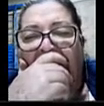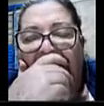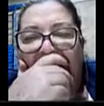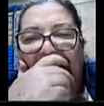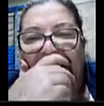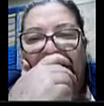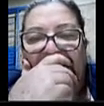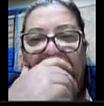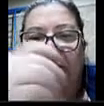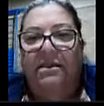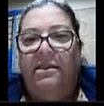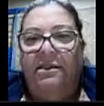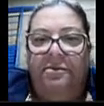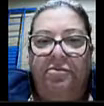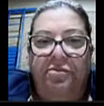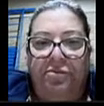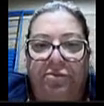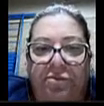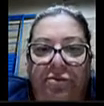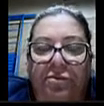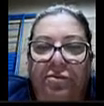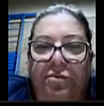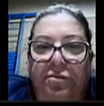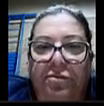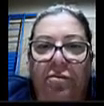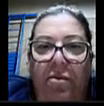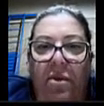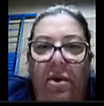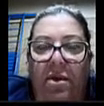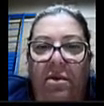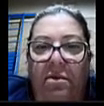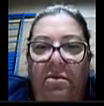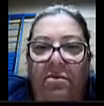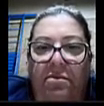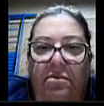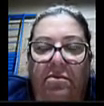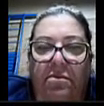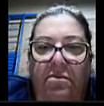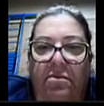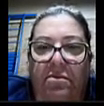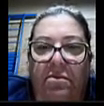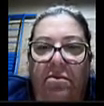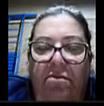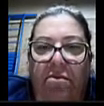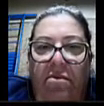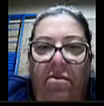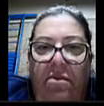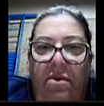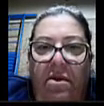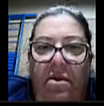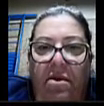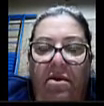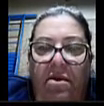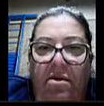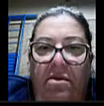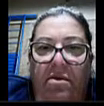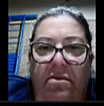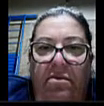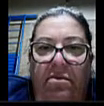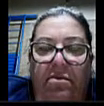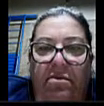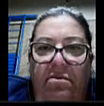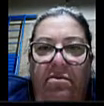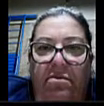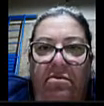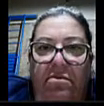separação por uma comunicação em relação aos prejuízos, mas o diagnóstico é de dislexia praticamente sempre.